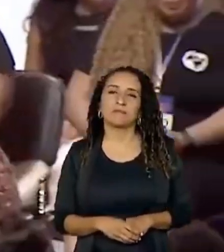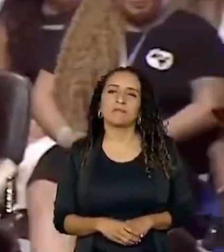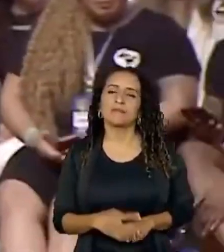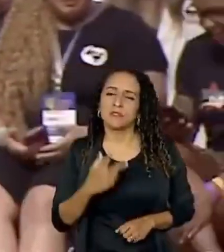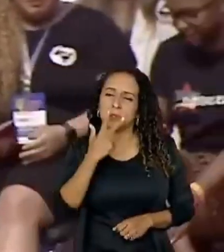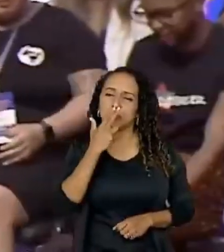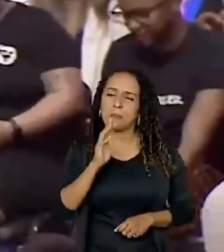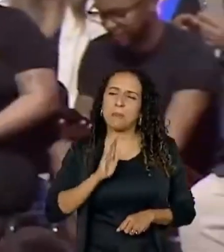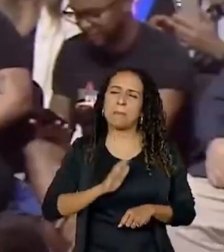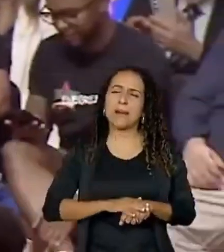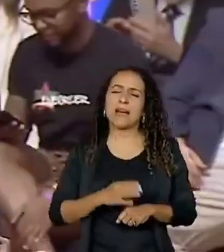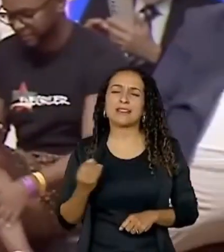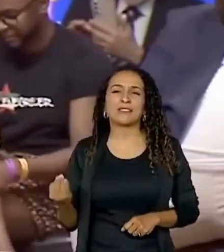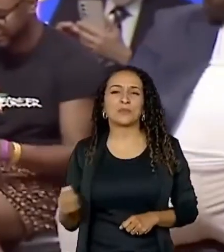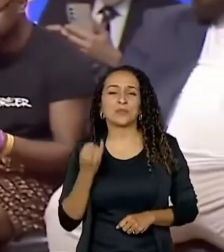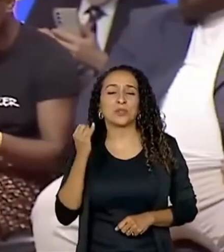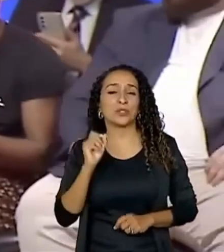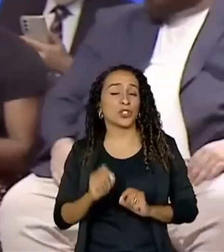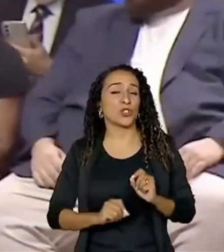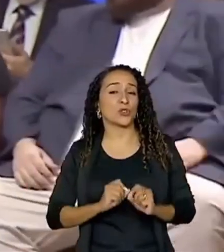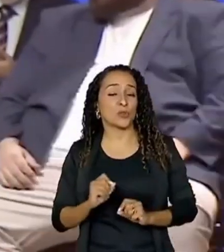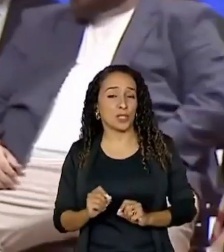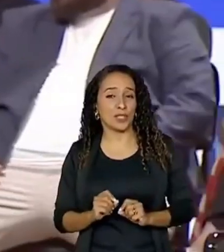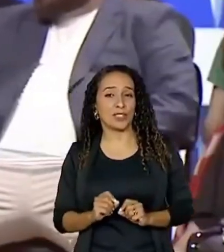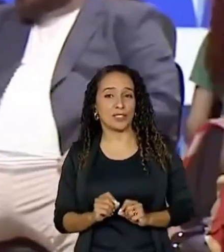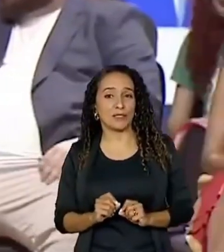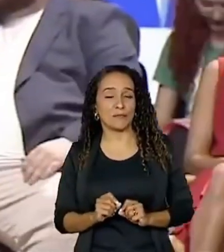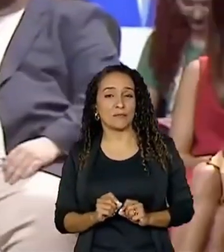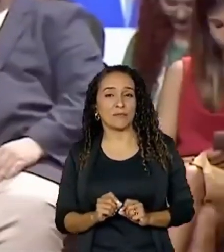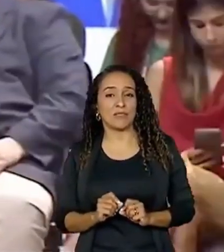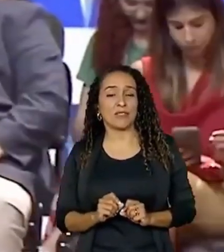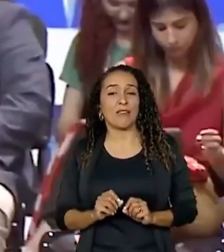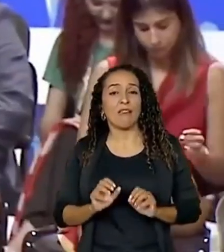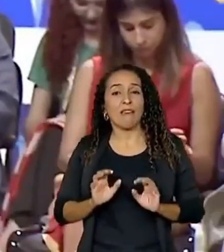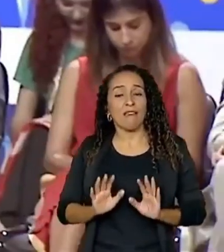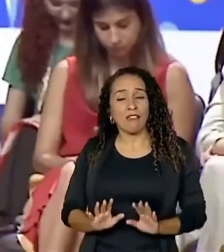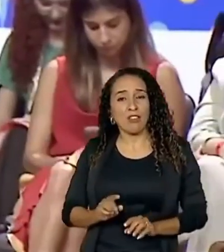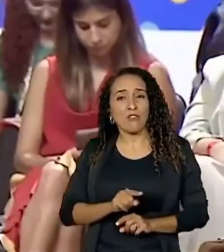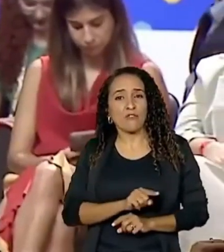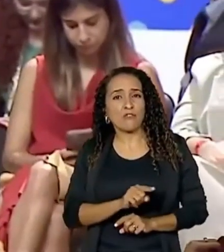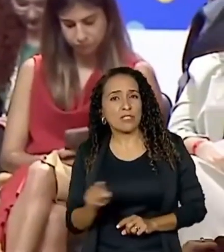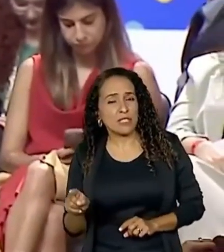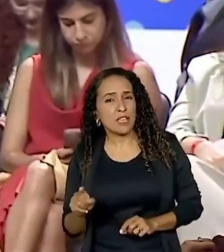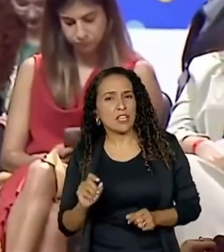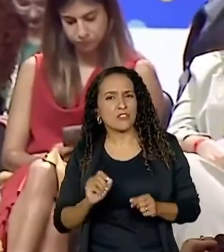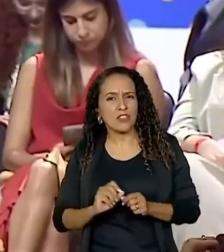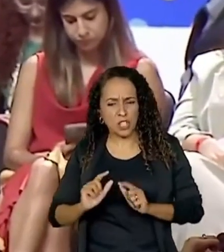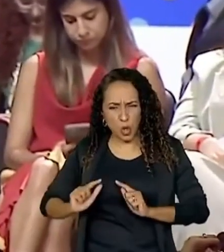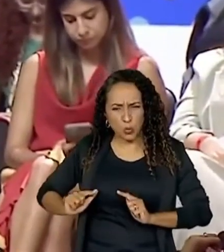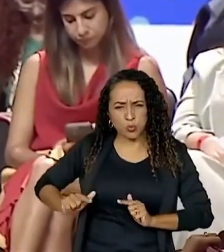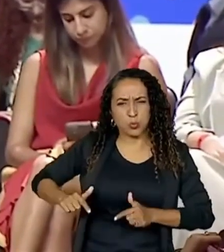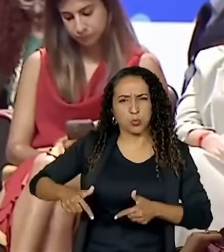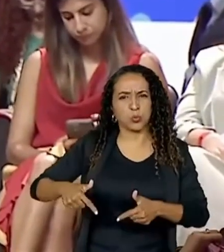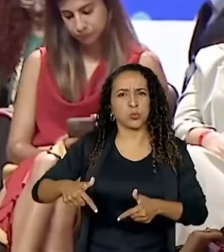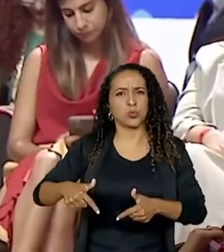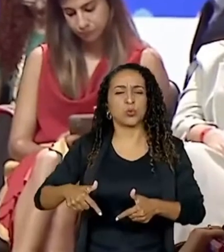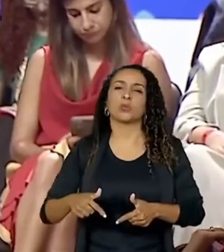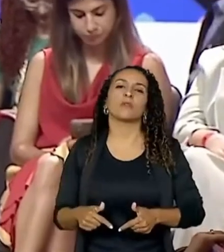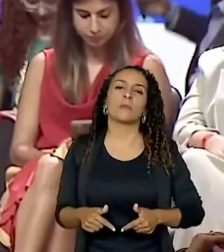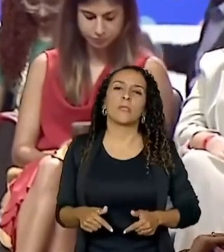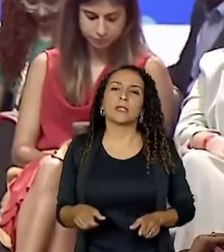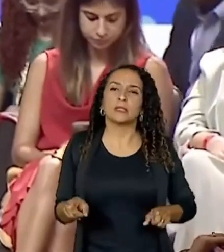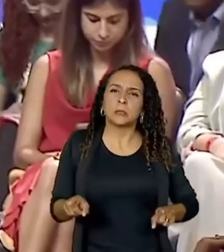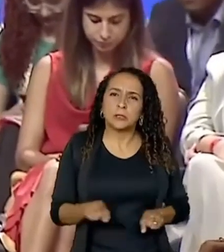mais importante de tudo isso é que pelo fato de vocês terem feito essa luta toda,